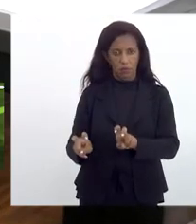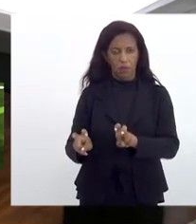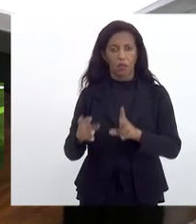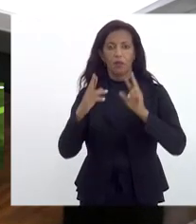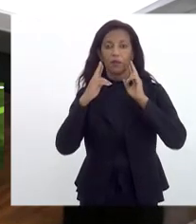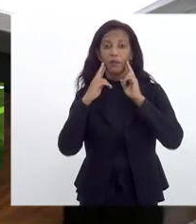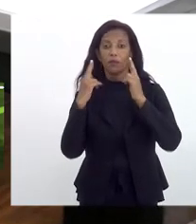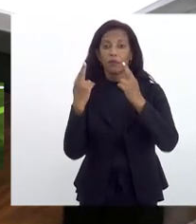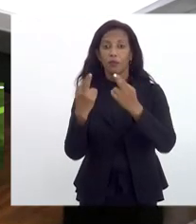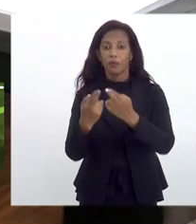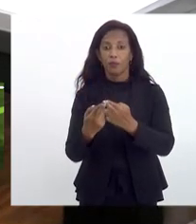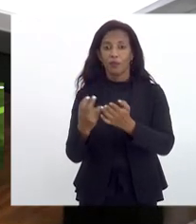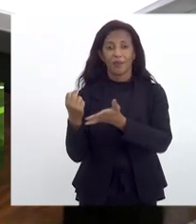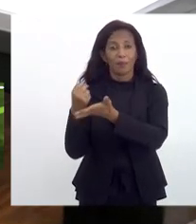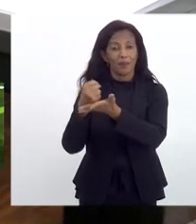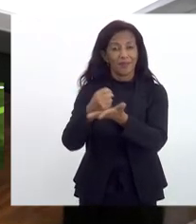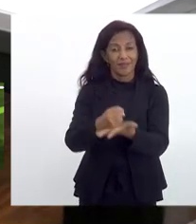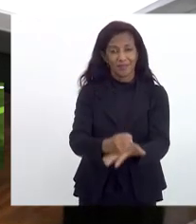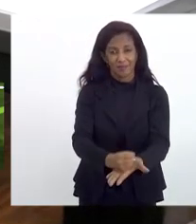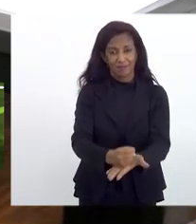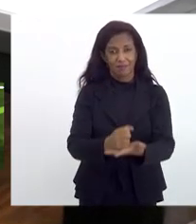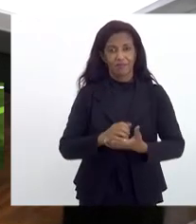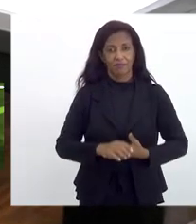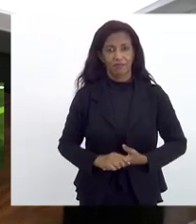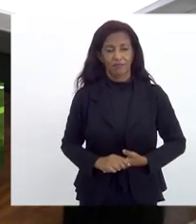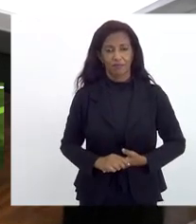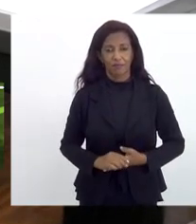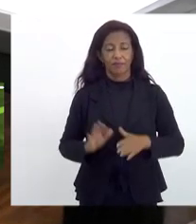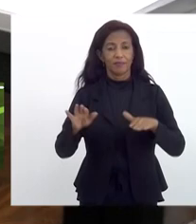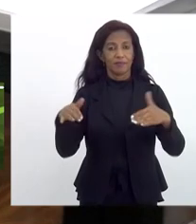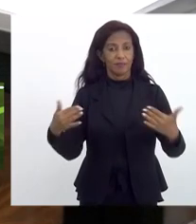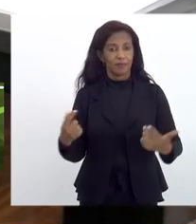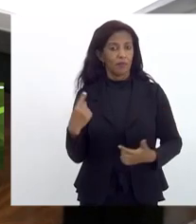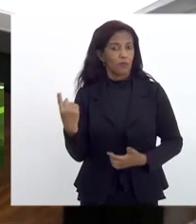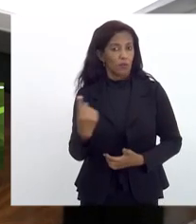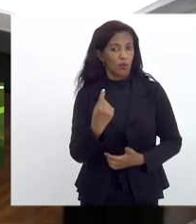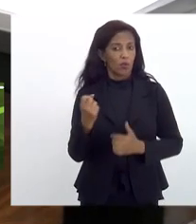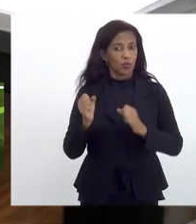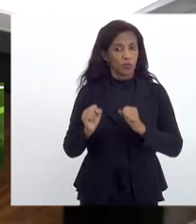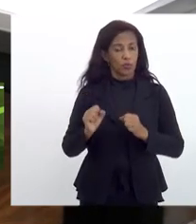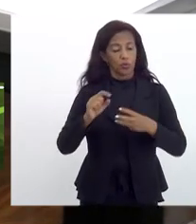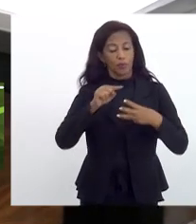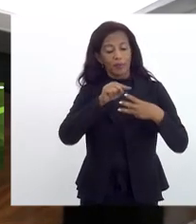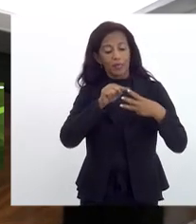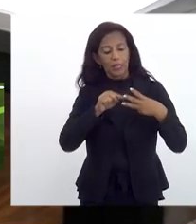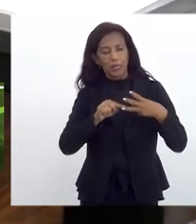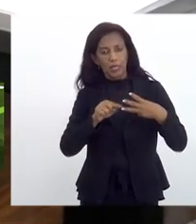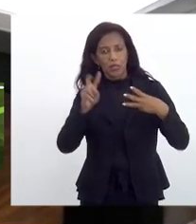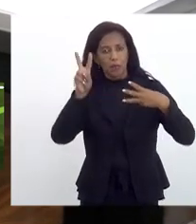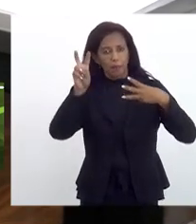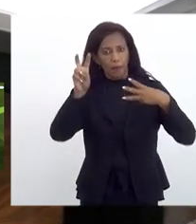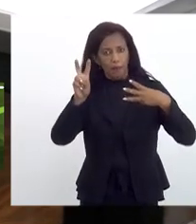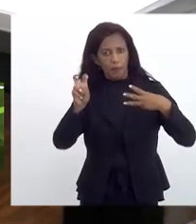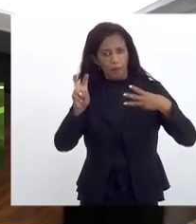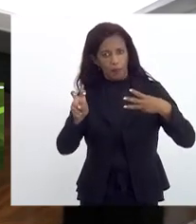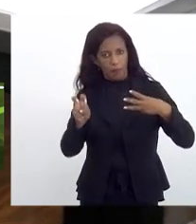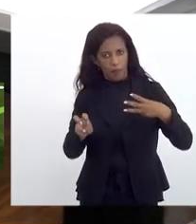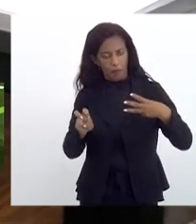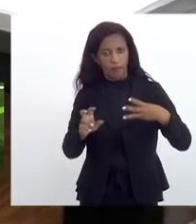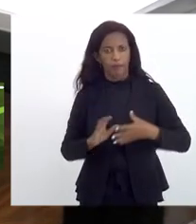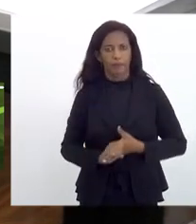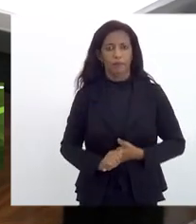pública muito pesada. então nós poderíamos sobre esses três temas e eu vou voltar a esse